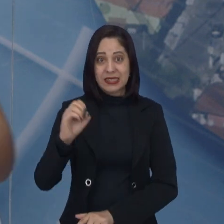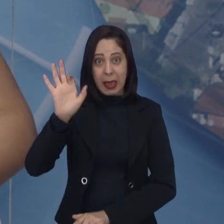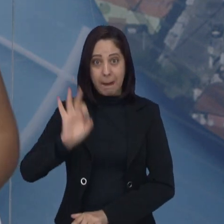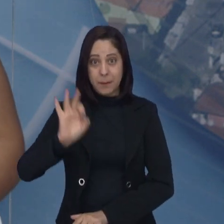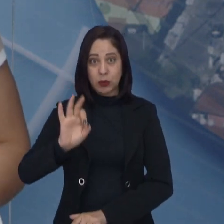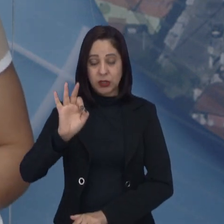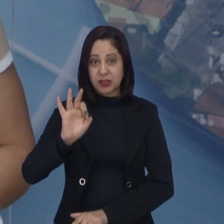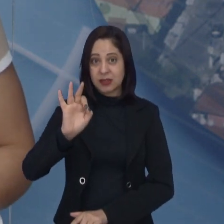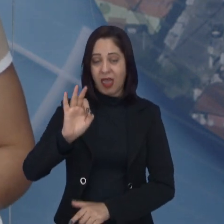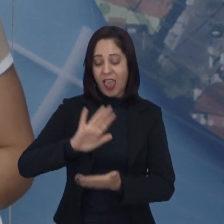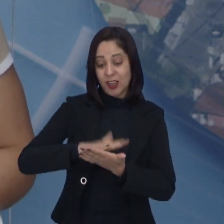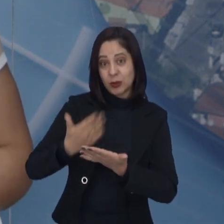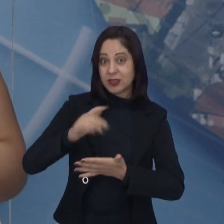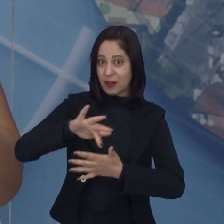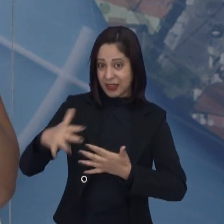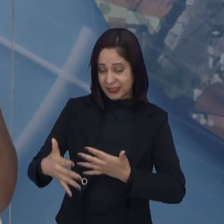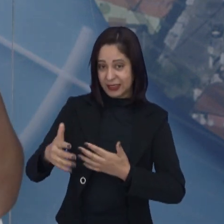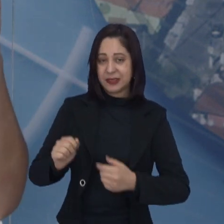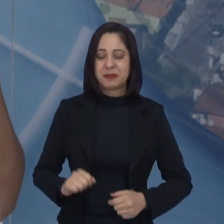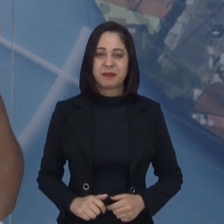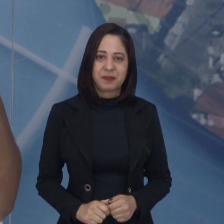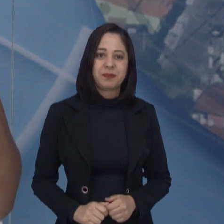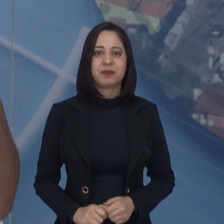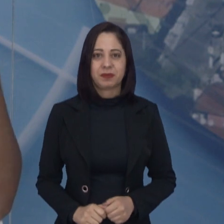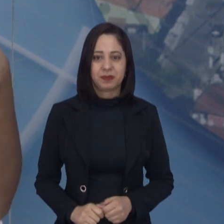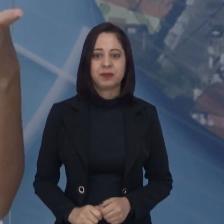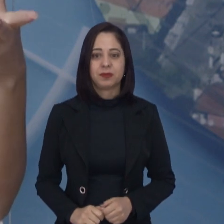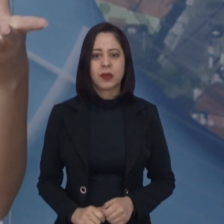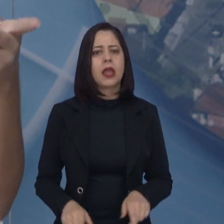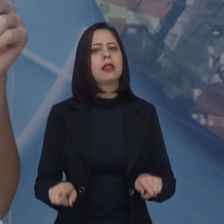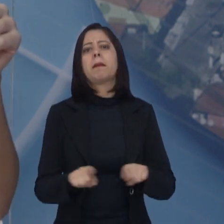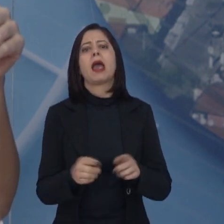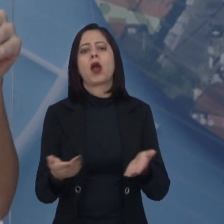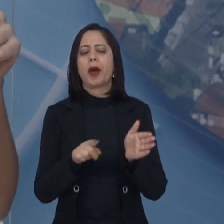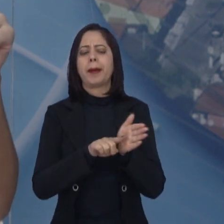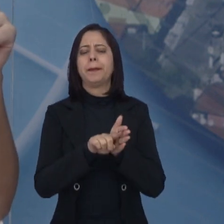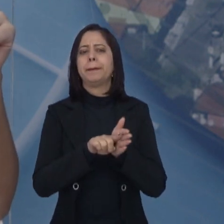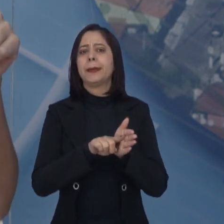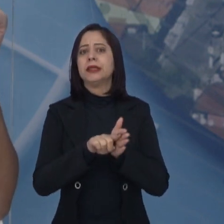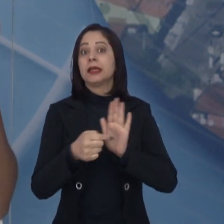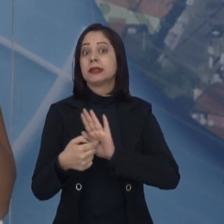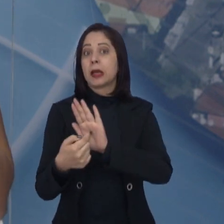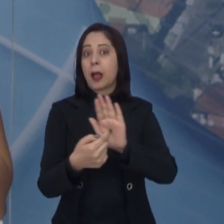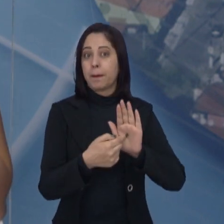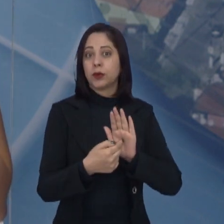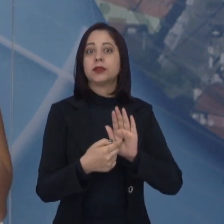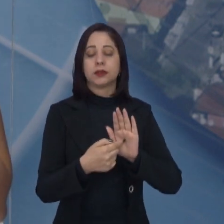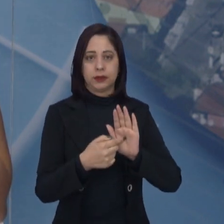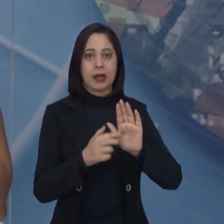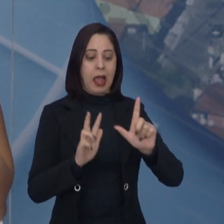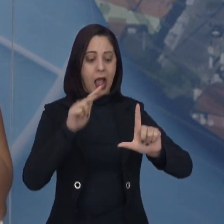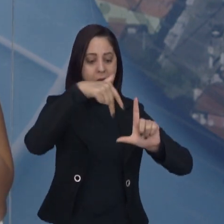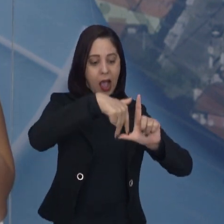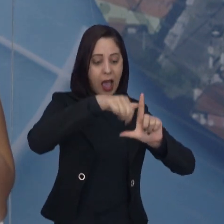em todos os programas da casa. Camila, olha só, eu quero começar com um dado que chama bastante atenção, que olha só, o mercado de